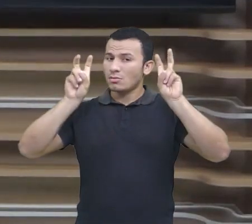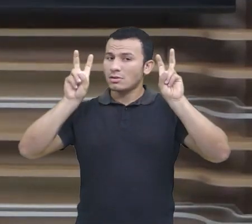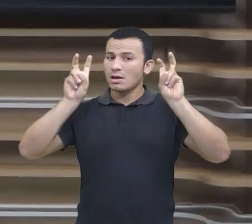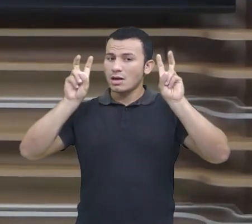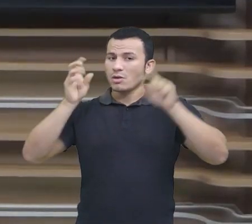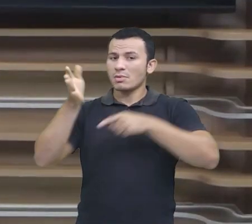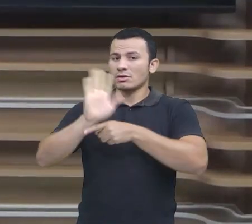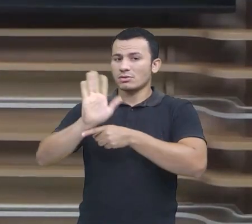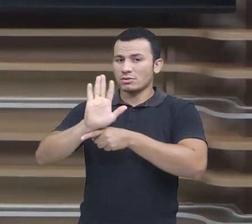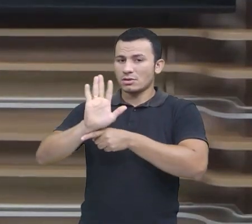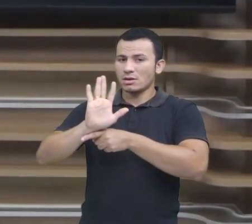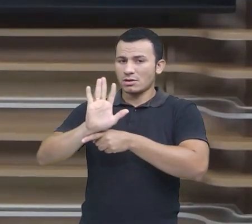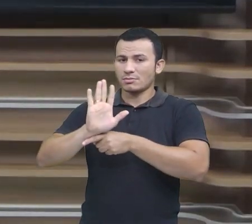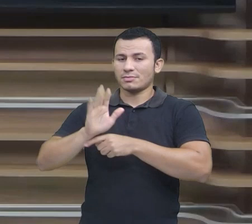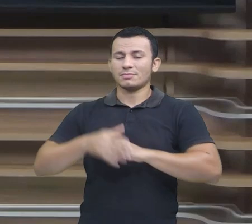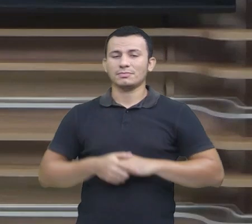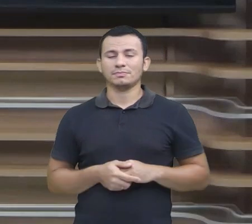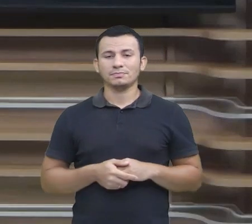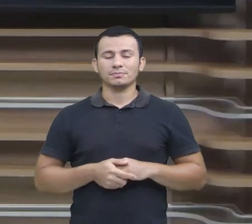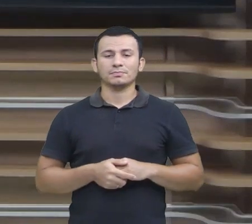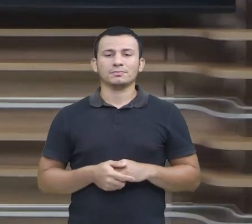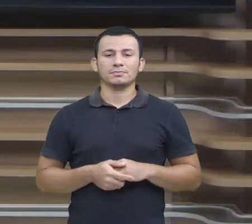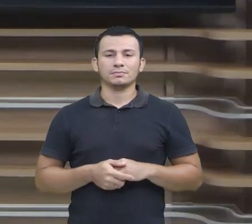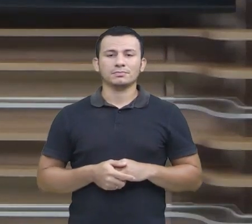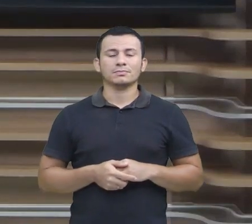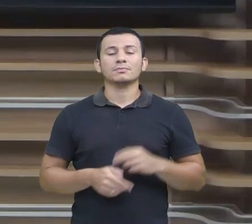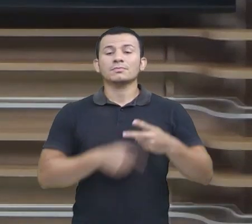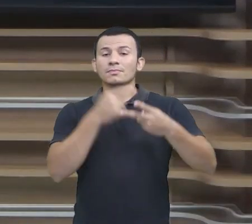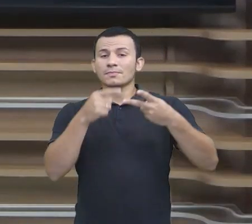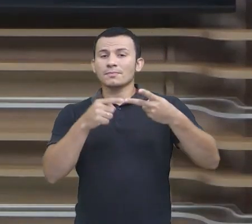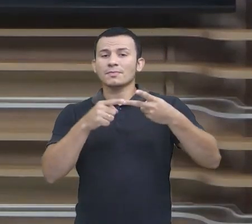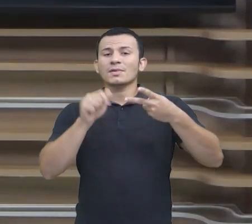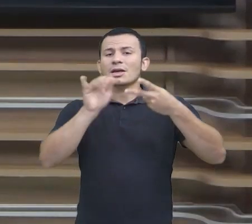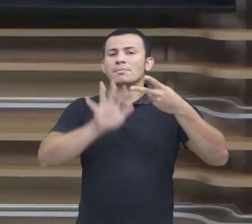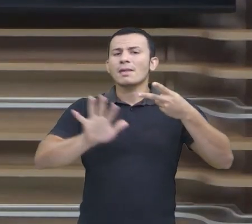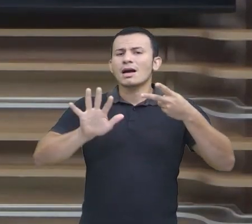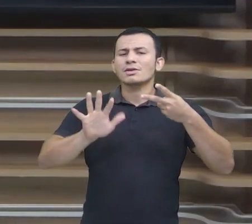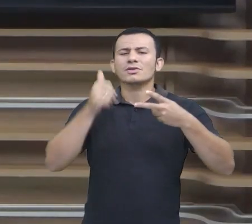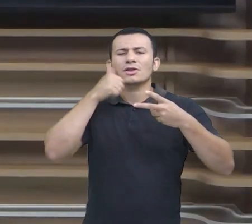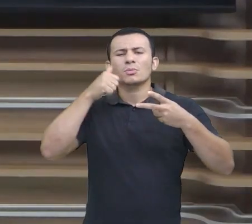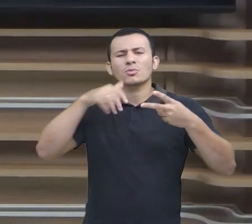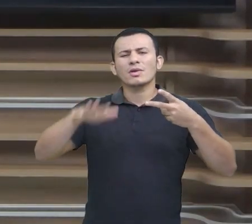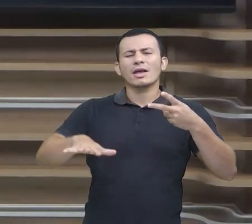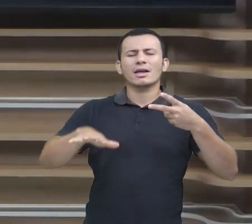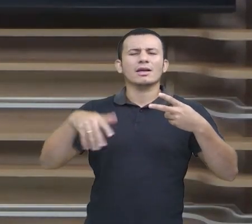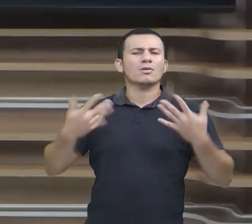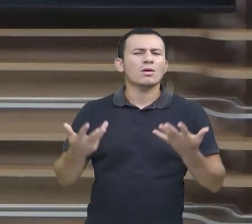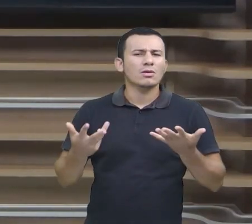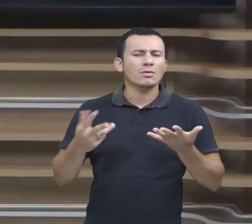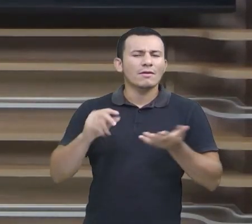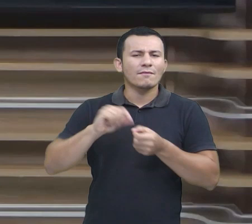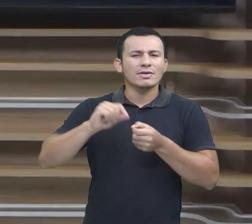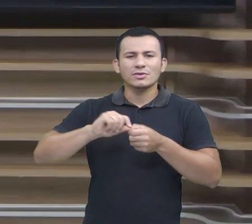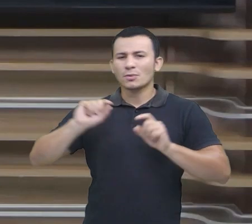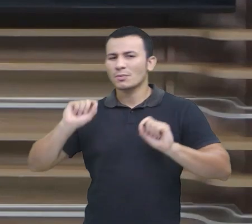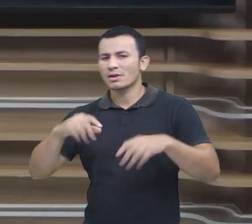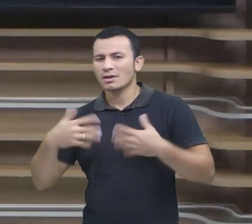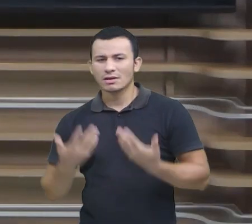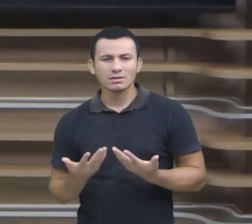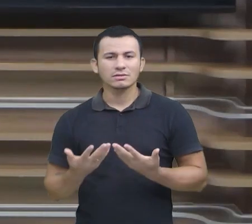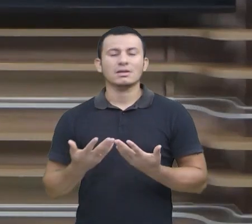do nosso curta-metragem. O que a menininha está fazendo? Ela está dançando. Então, como ela